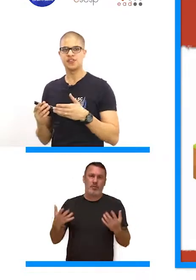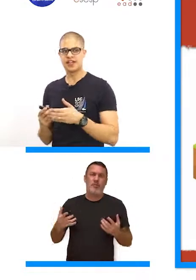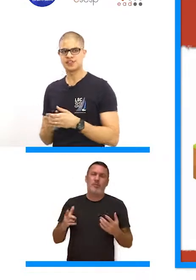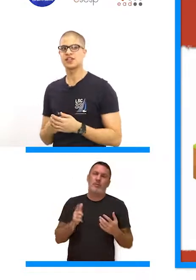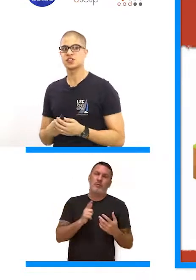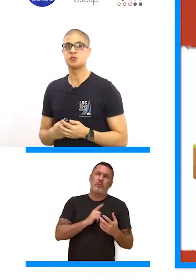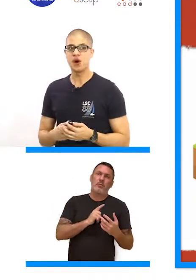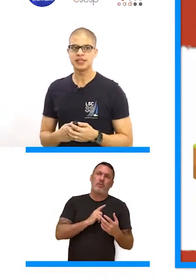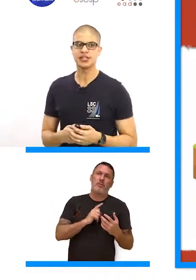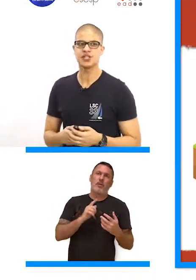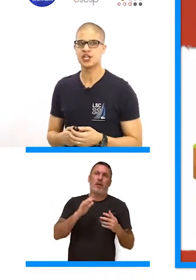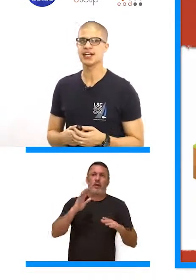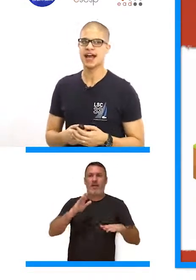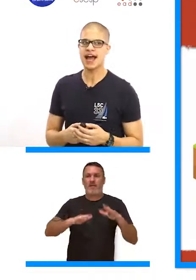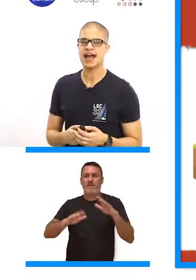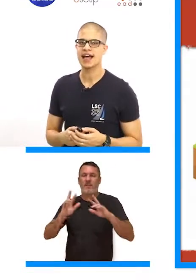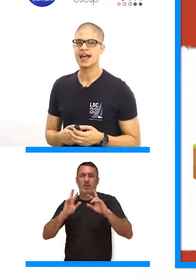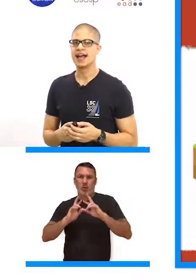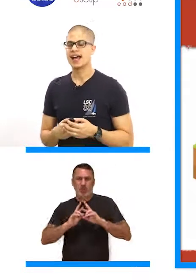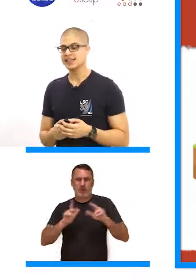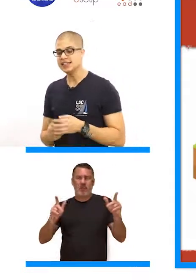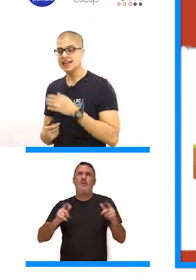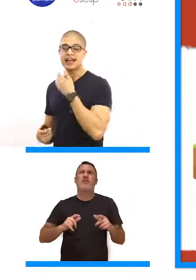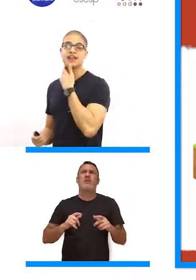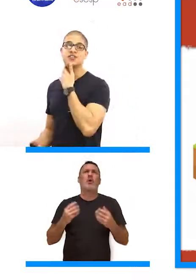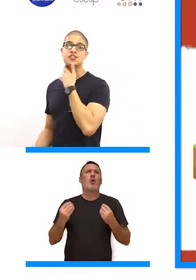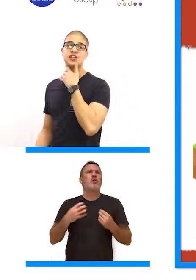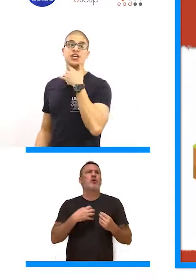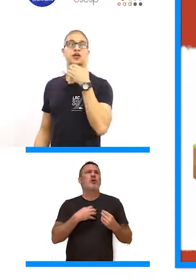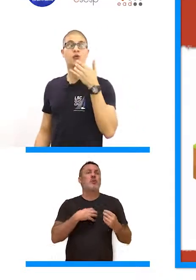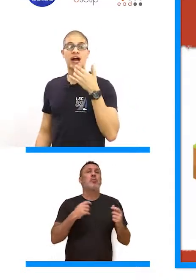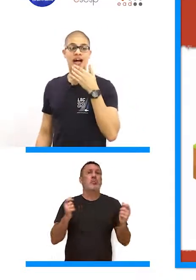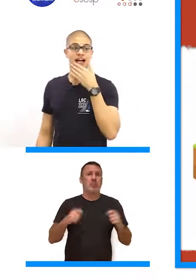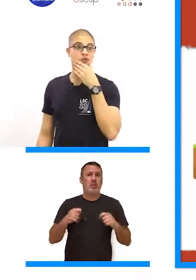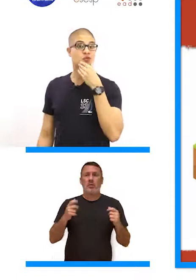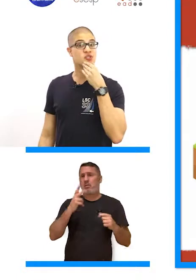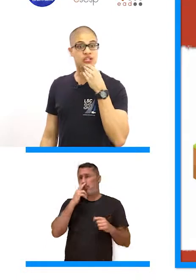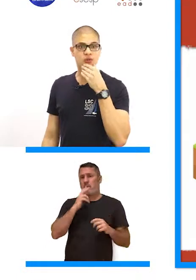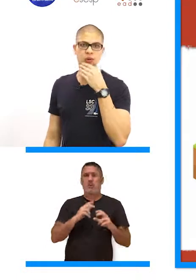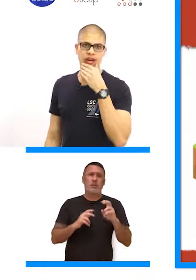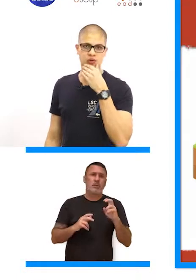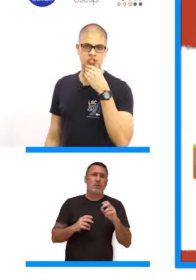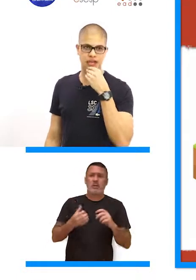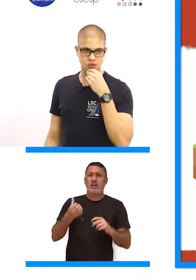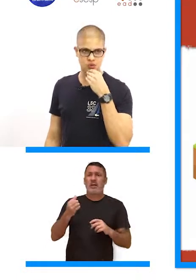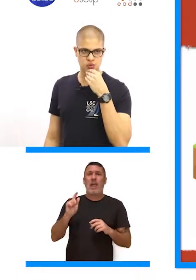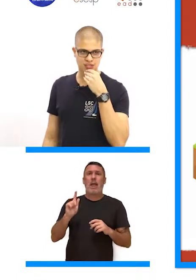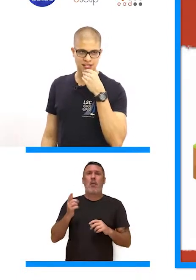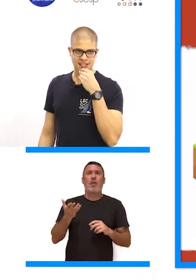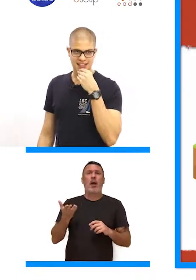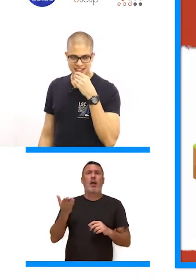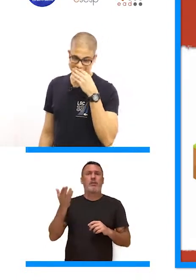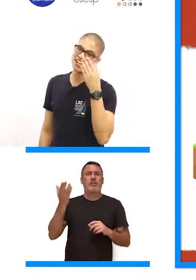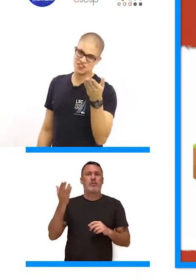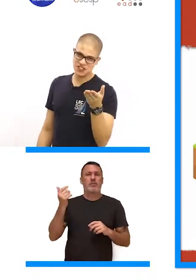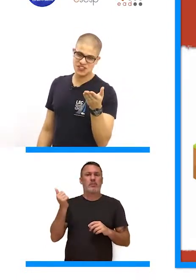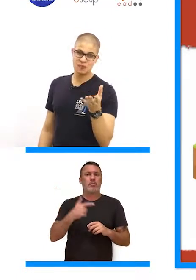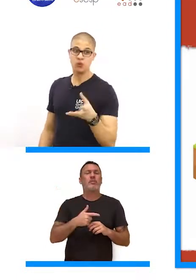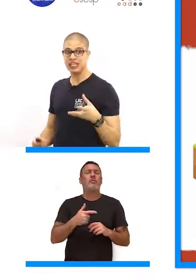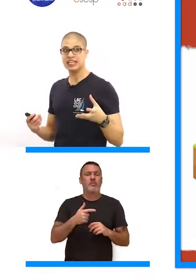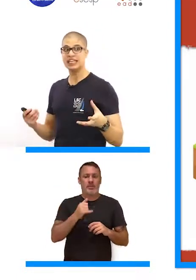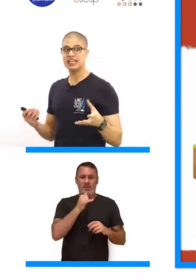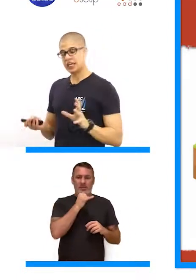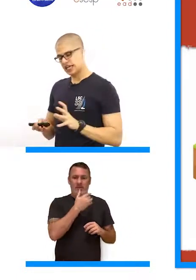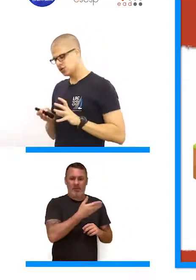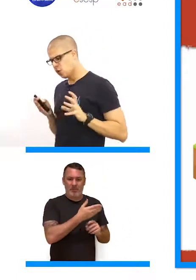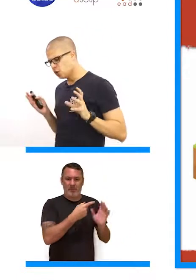As diferenças elas podem chegar aí na casa de 4, 5 graus Celsius, neste